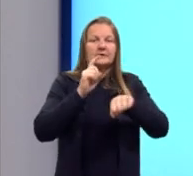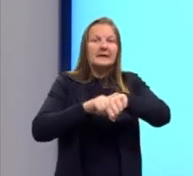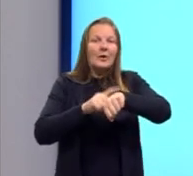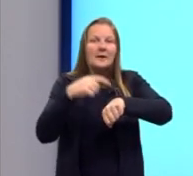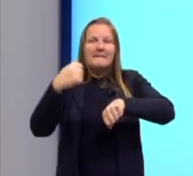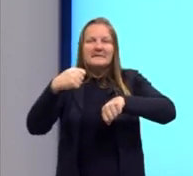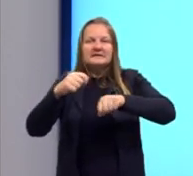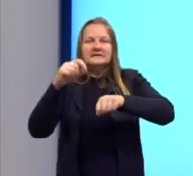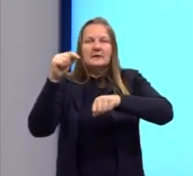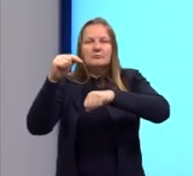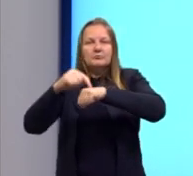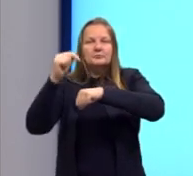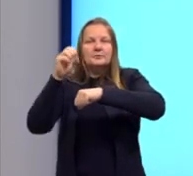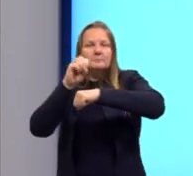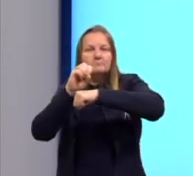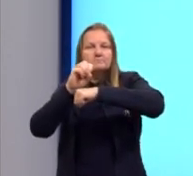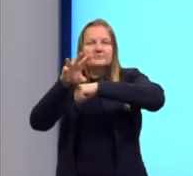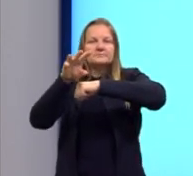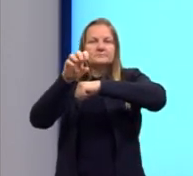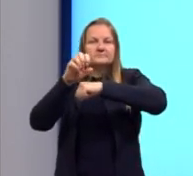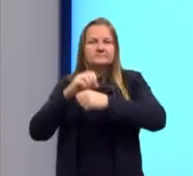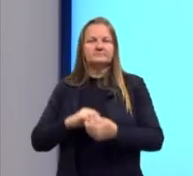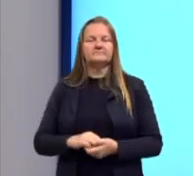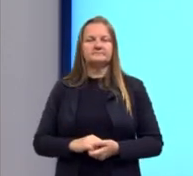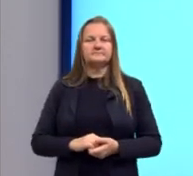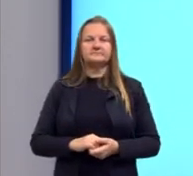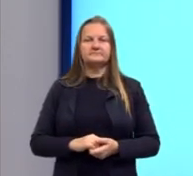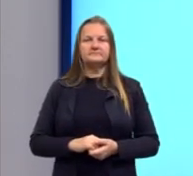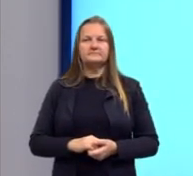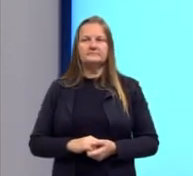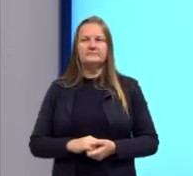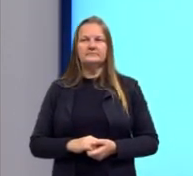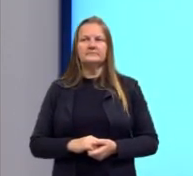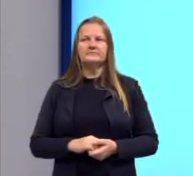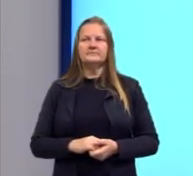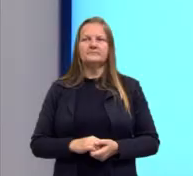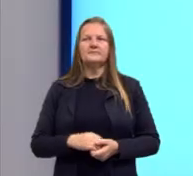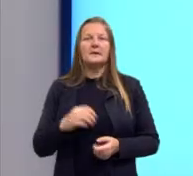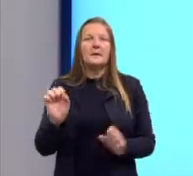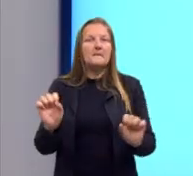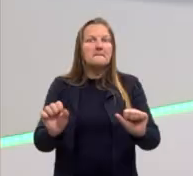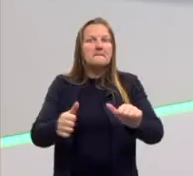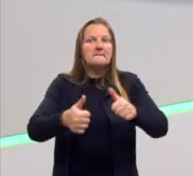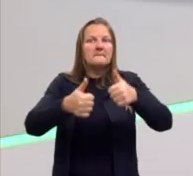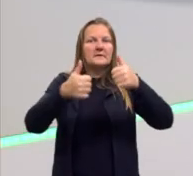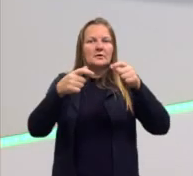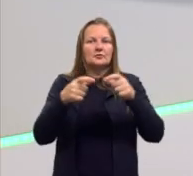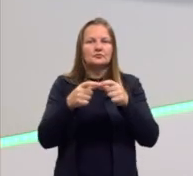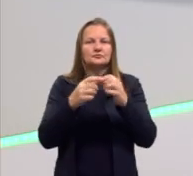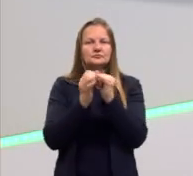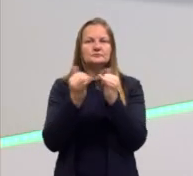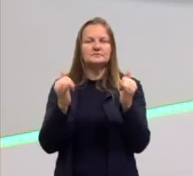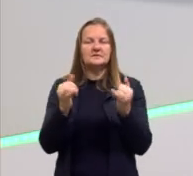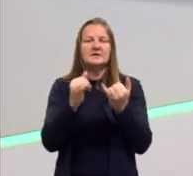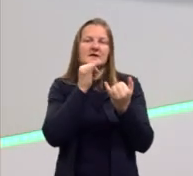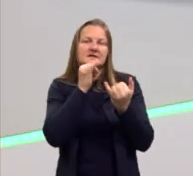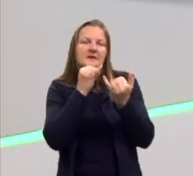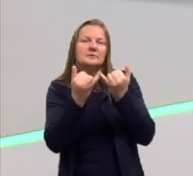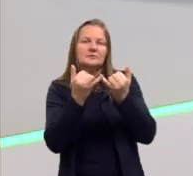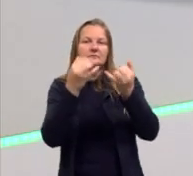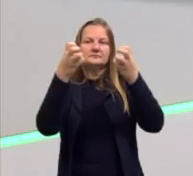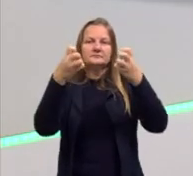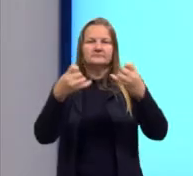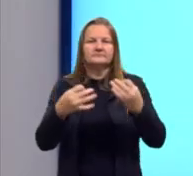quando tu aciona né ela vai ser geralmente liberada muito rápido e eles são os melhores exemplos é que a gente pode associar com o